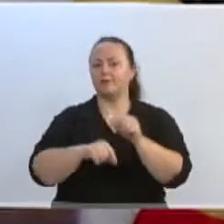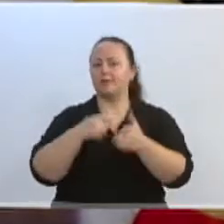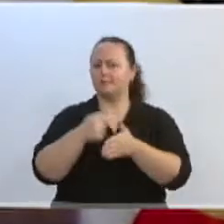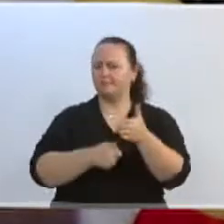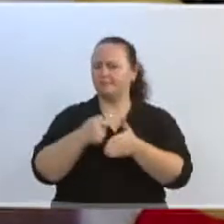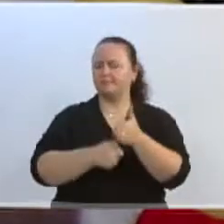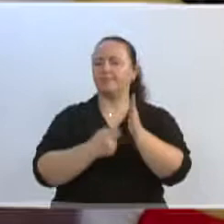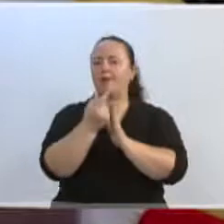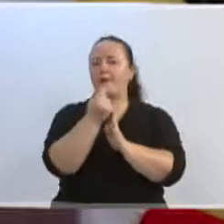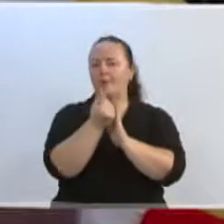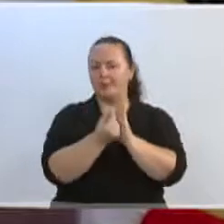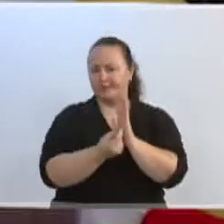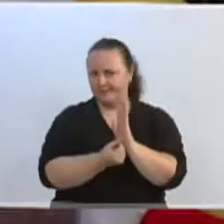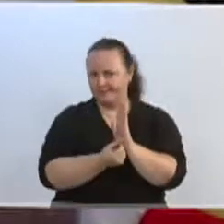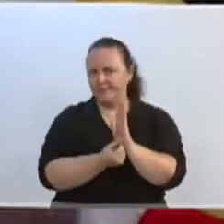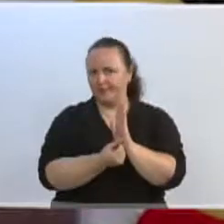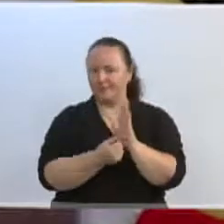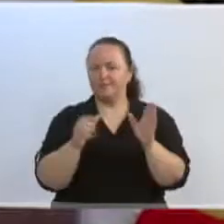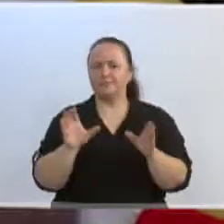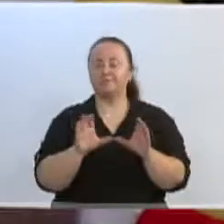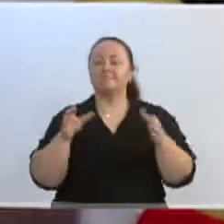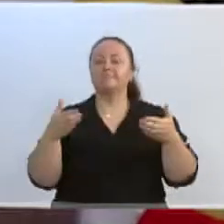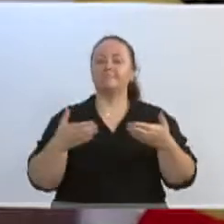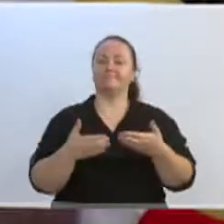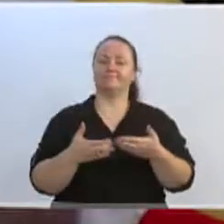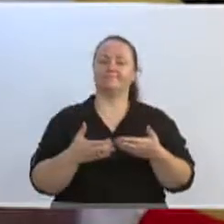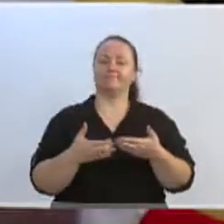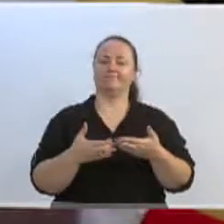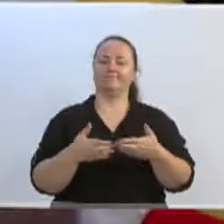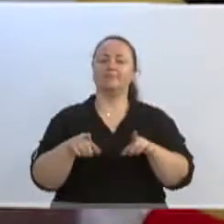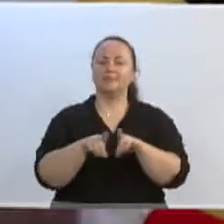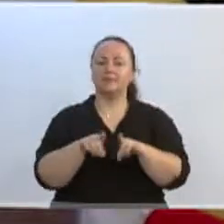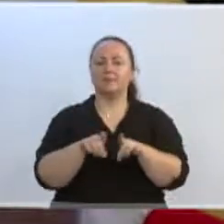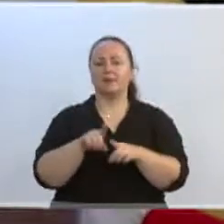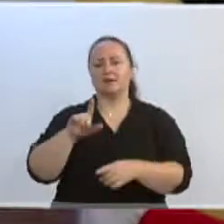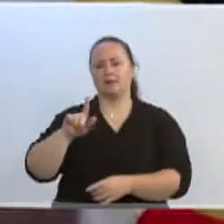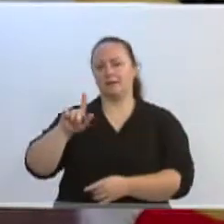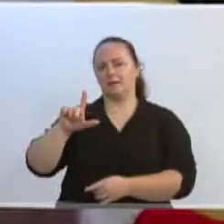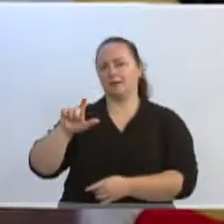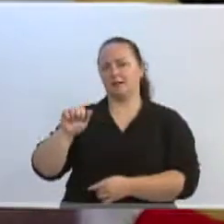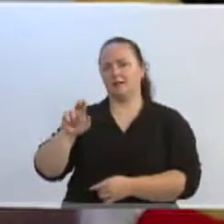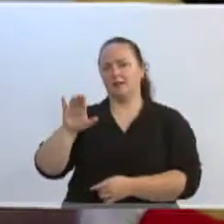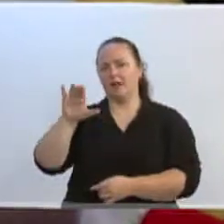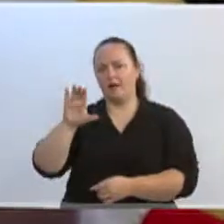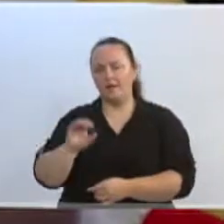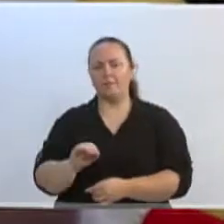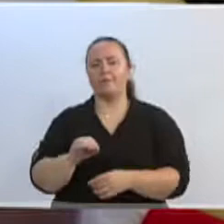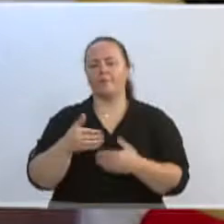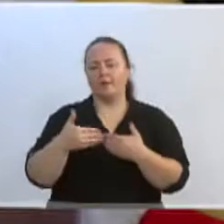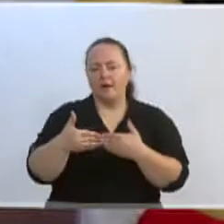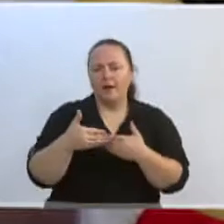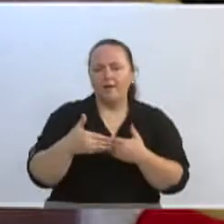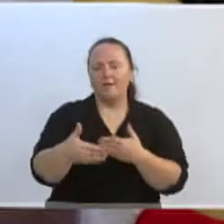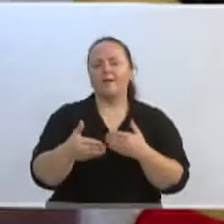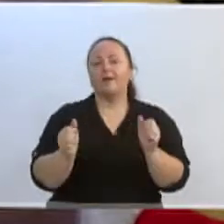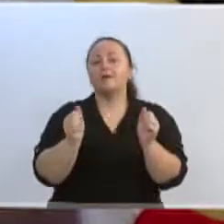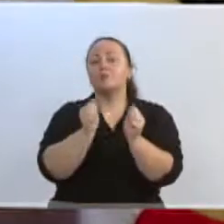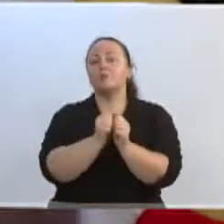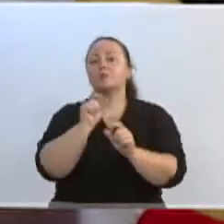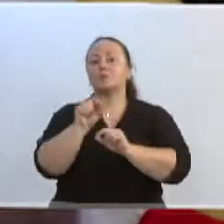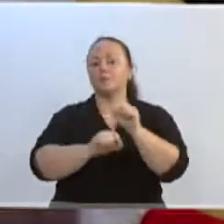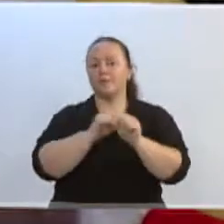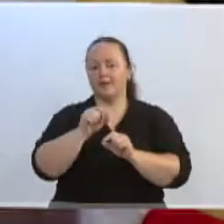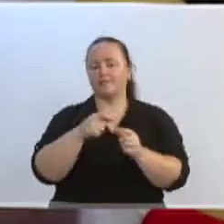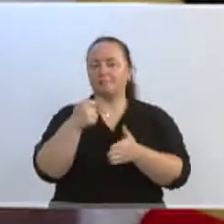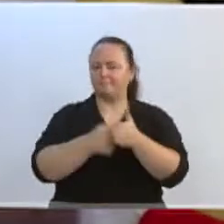orçamento comunidade é recebeu é o bloco recentemente a toda parte do seu público o senhor fez a reivindicação